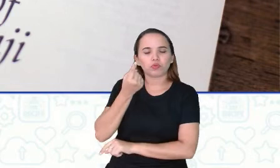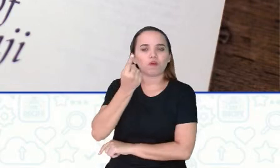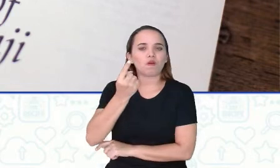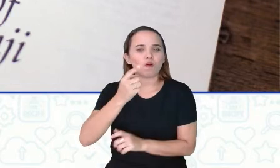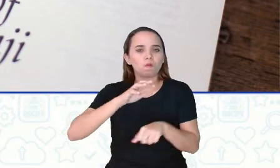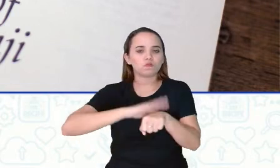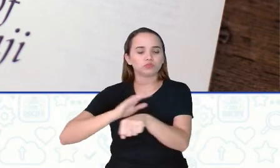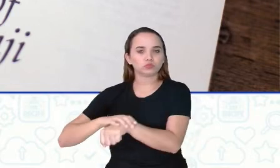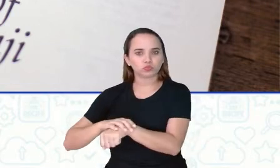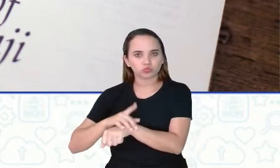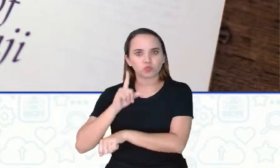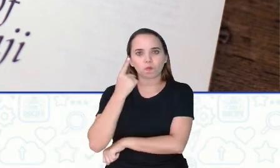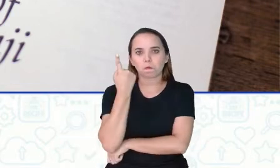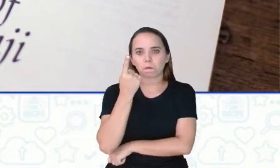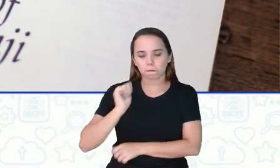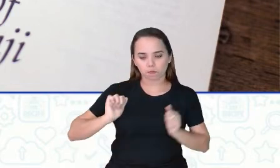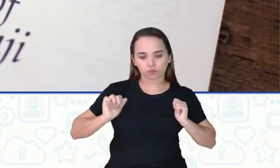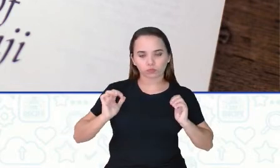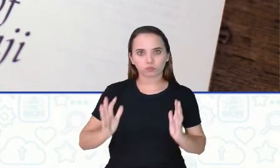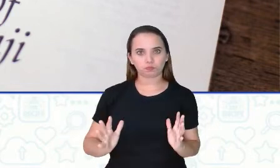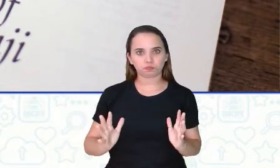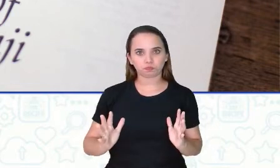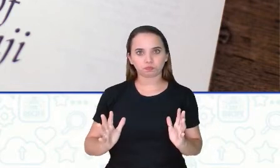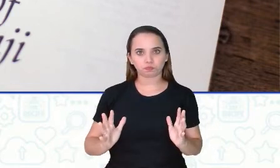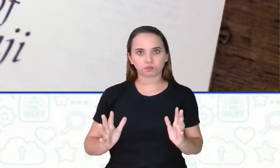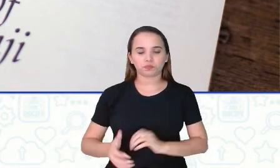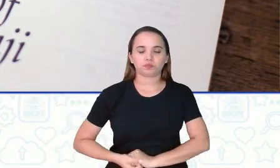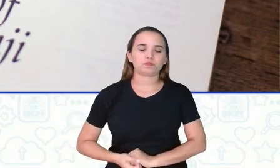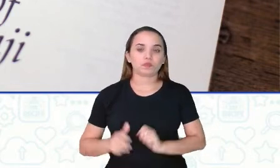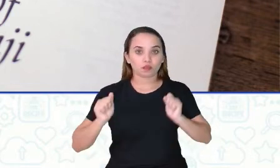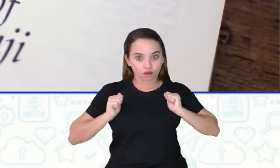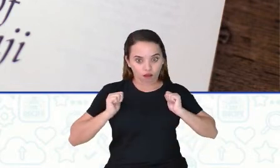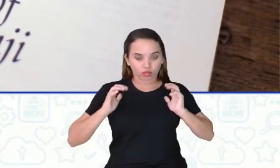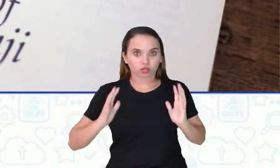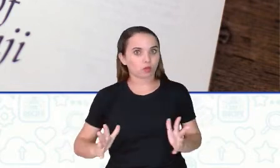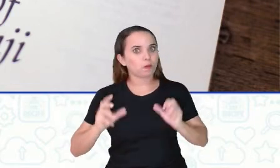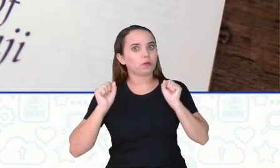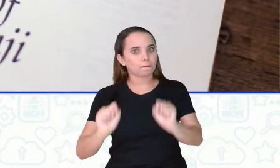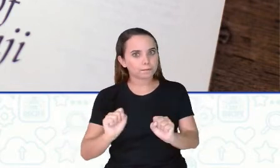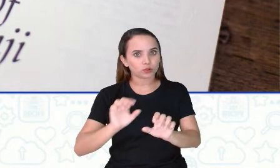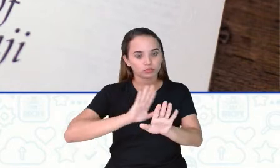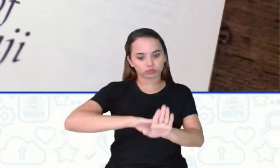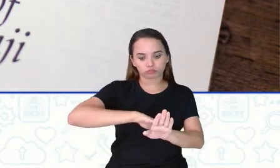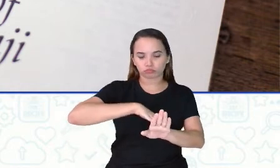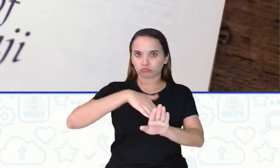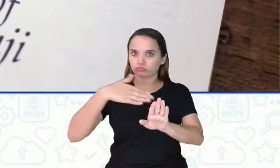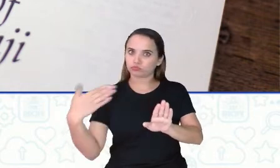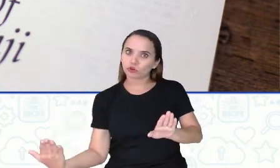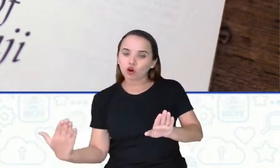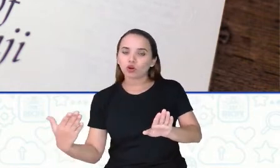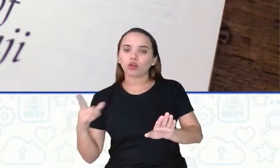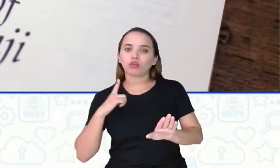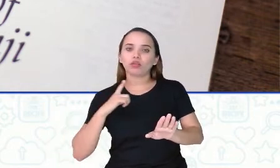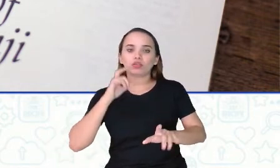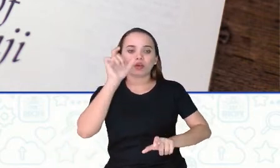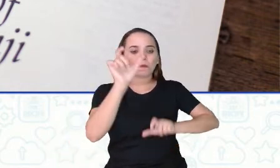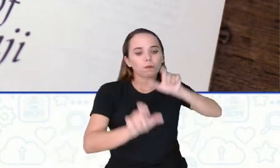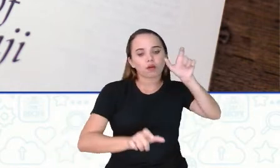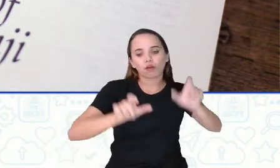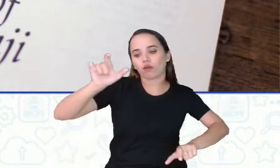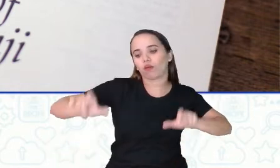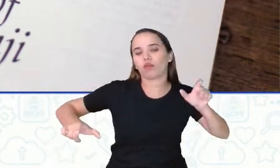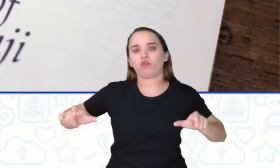só ação. Ação esta que pode ser externa, quando as personagens se deslocam